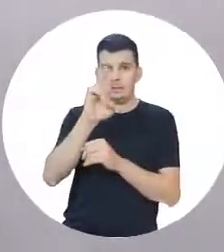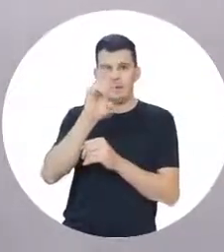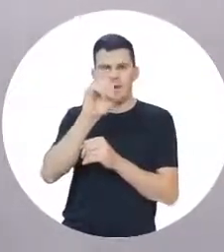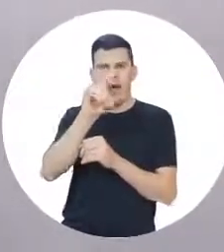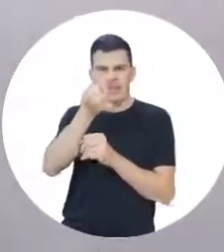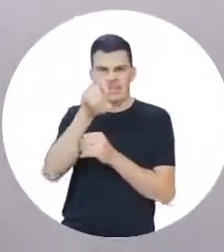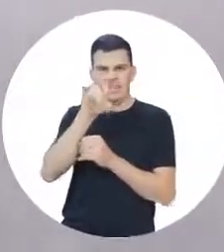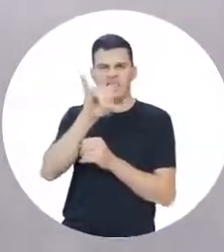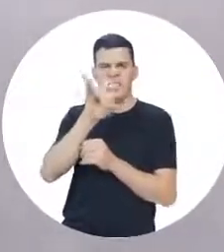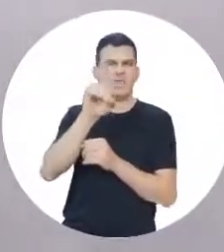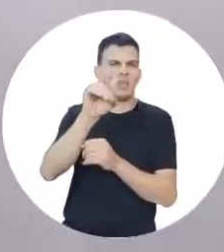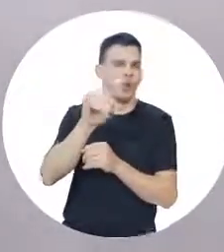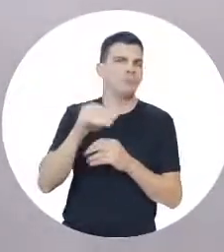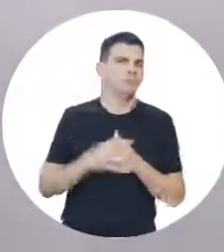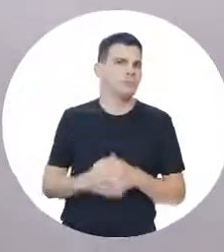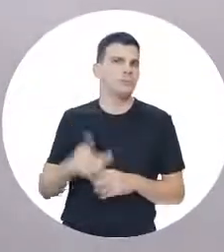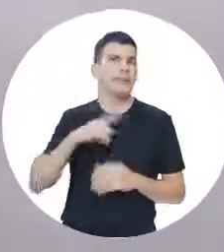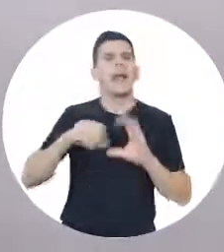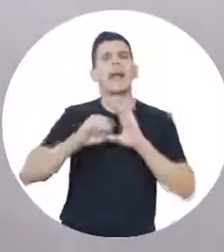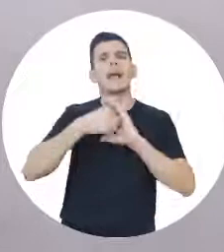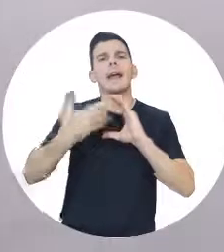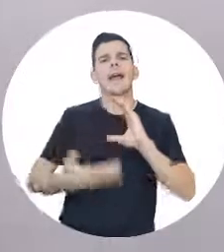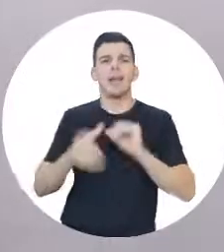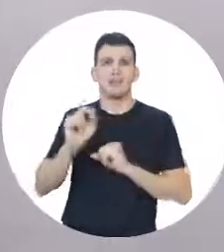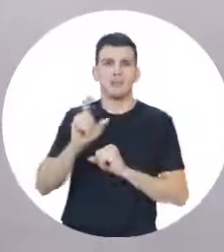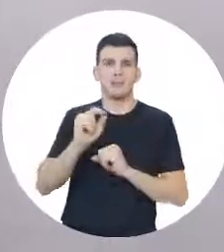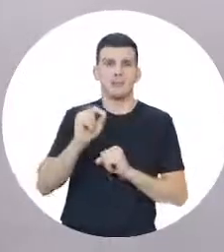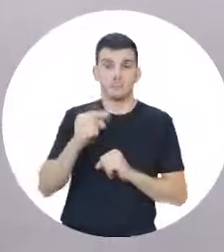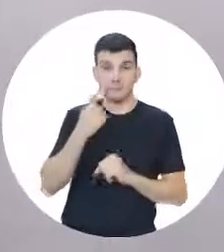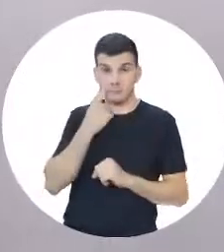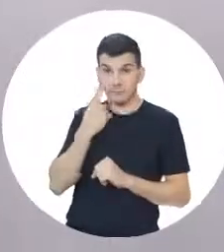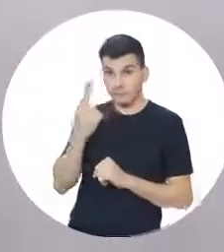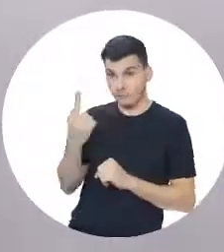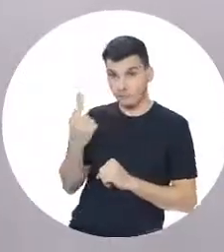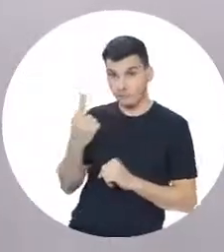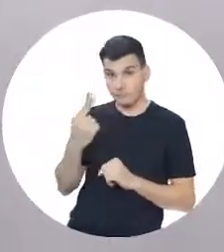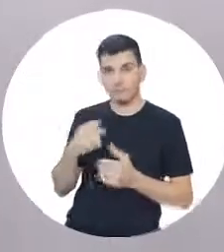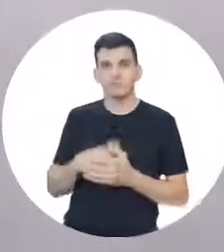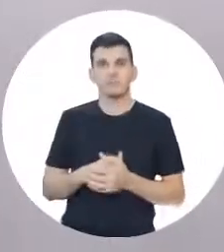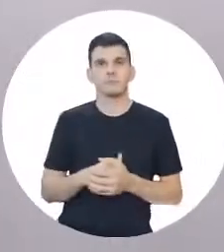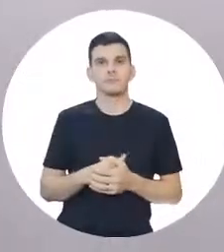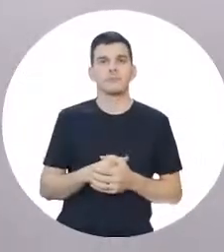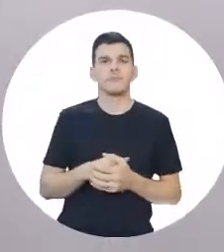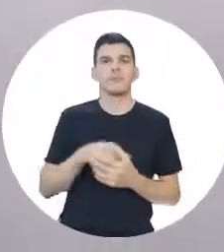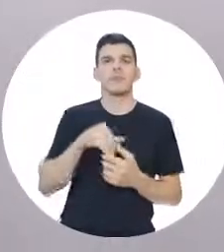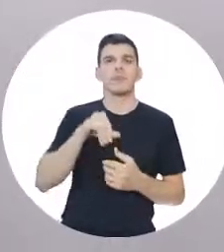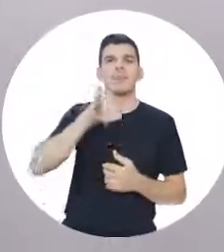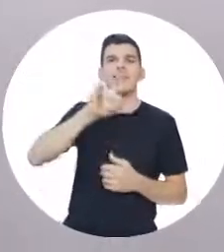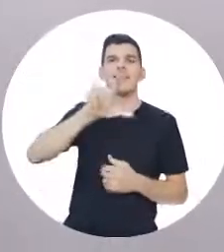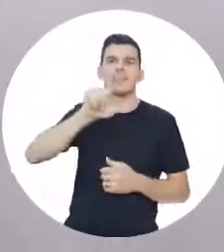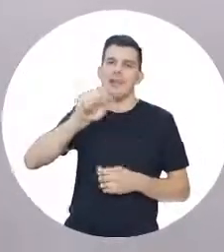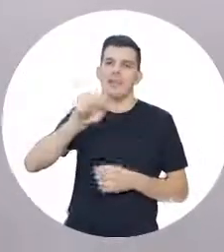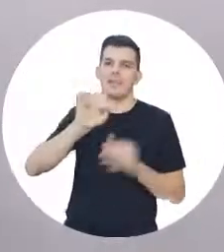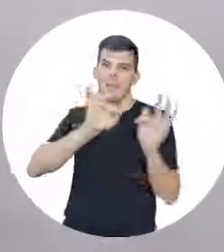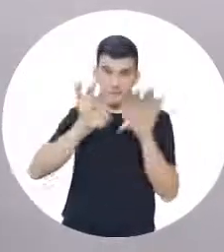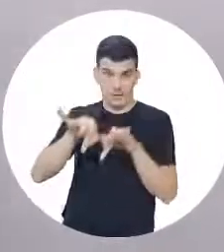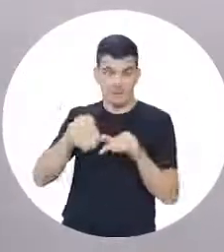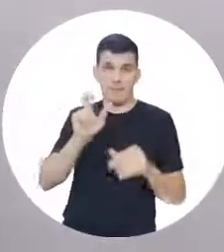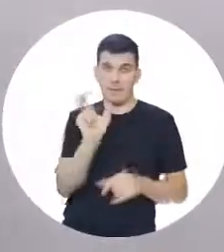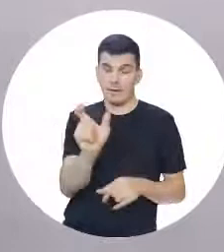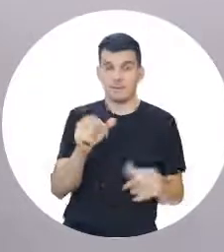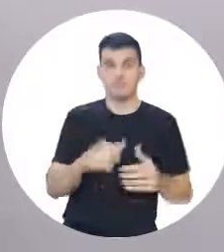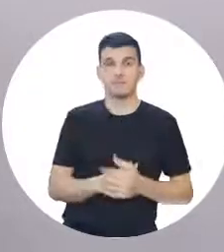hidróxidos. Bases ou hidróxidos têm como característica que em meio aquoso liberam hidroxila como único